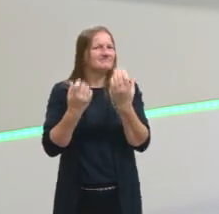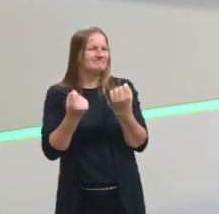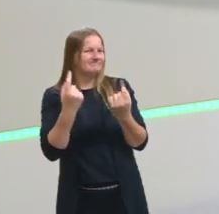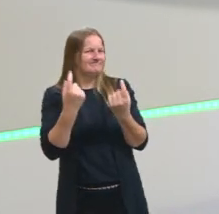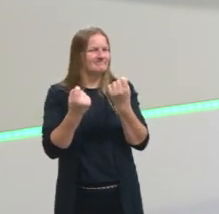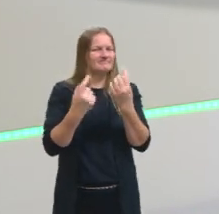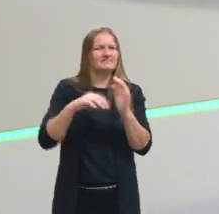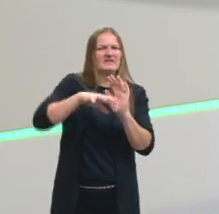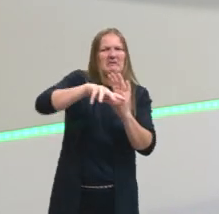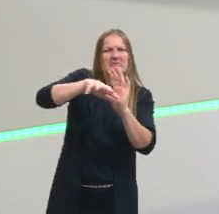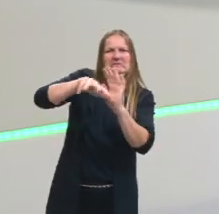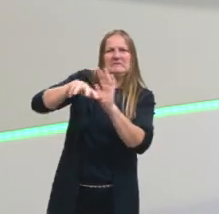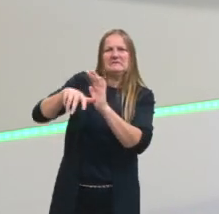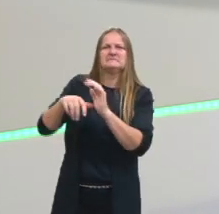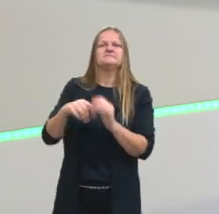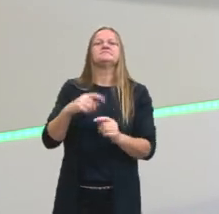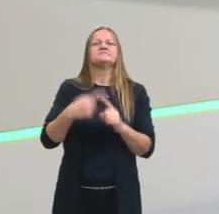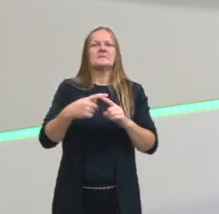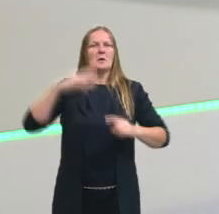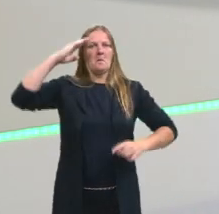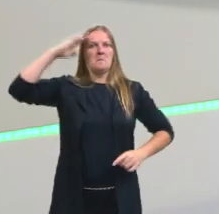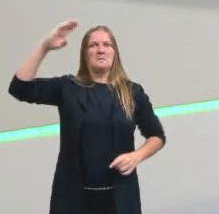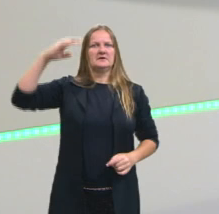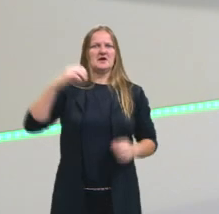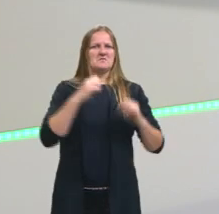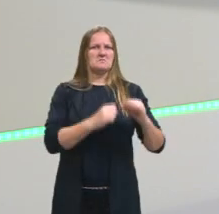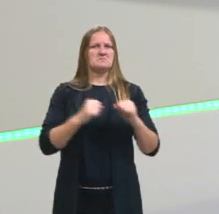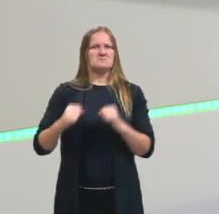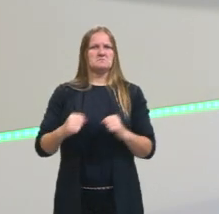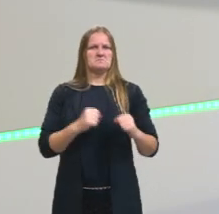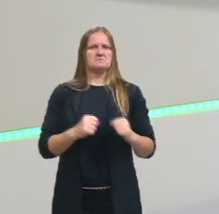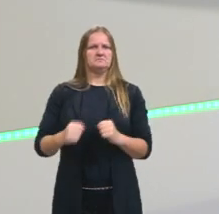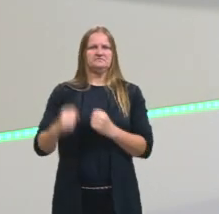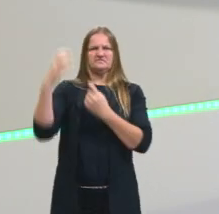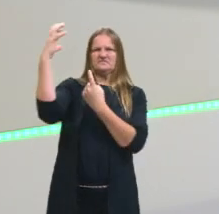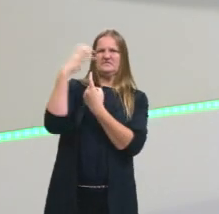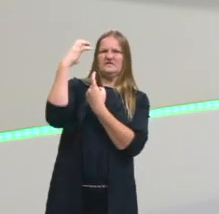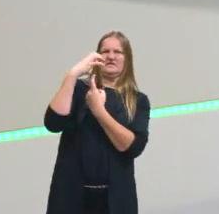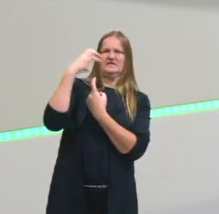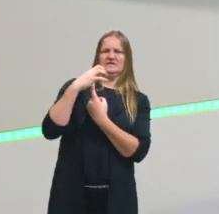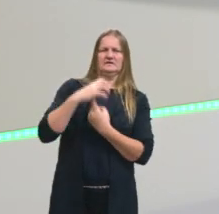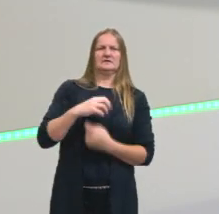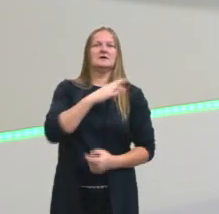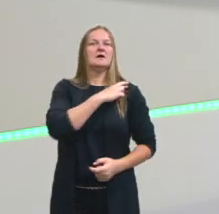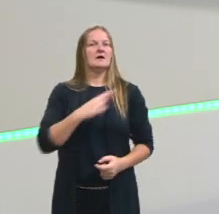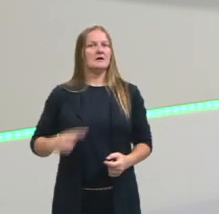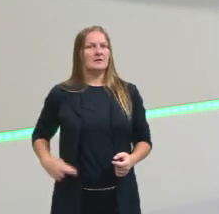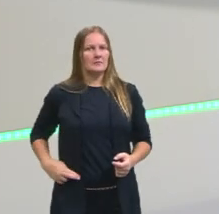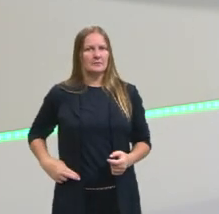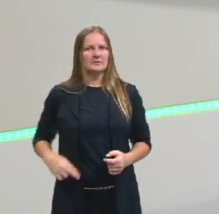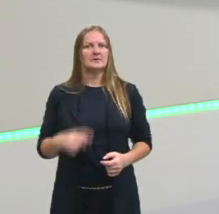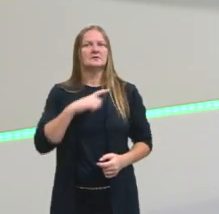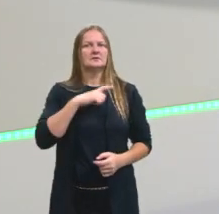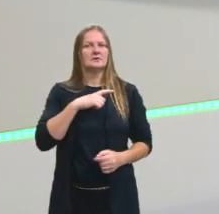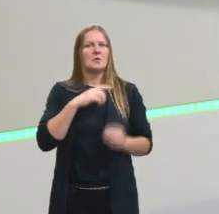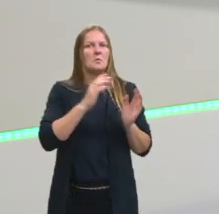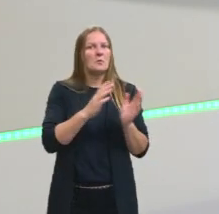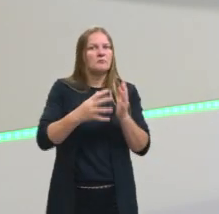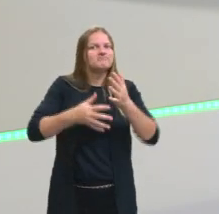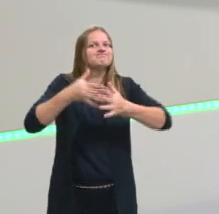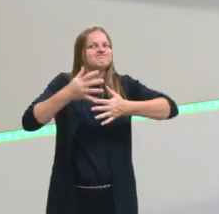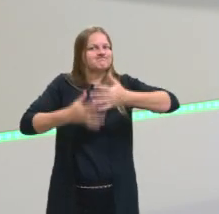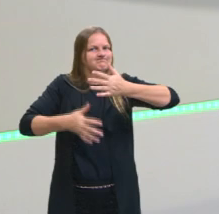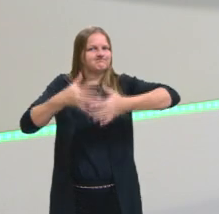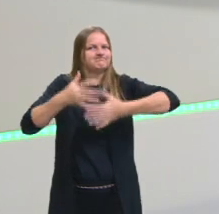muita corrupção os militares ganharam muito poder e ameaçavam a república de a gente tem um período conturbado